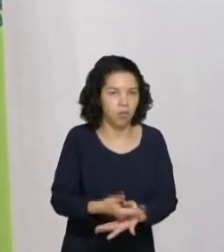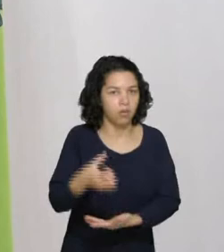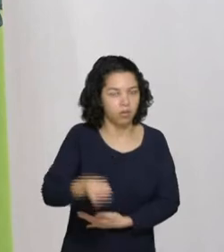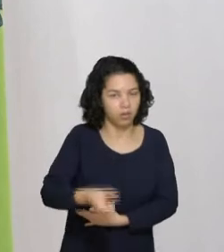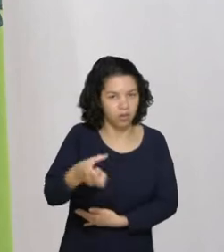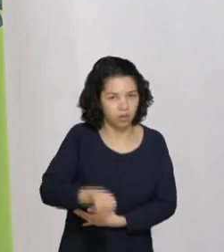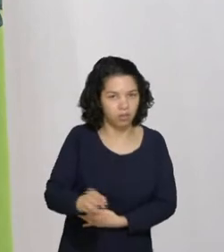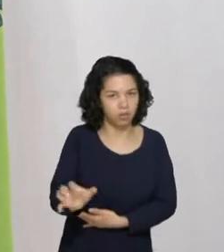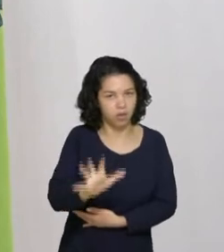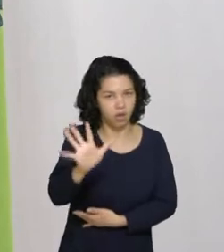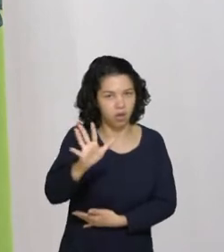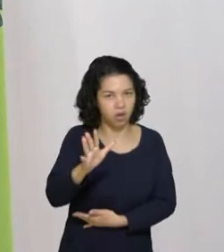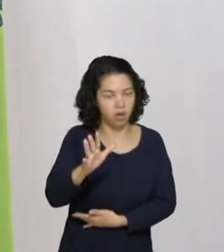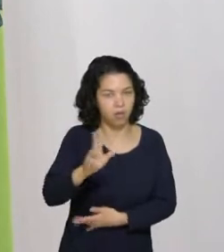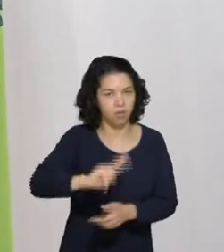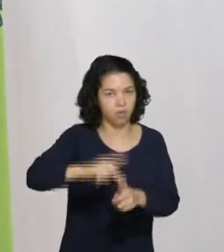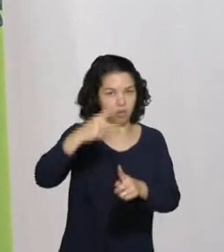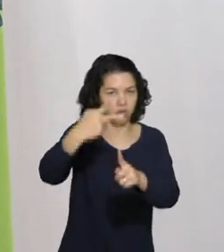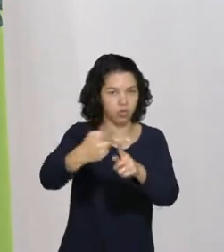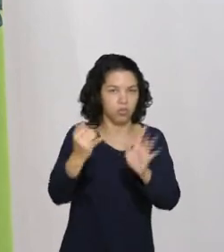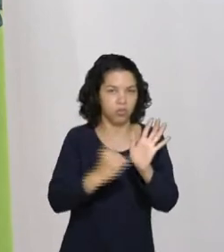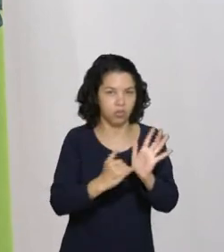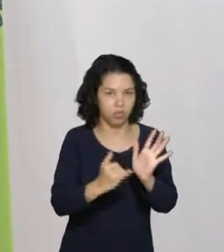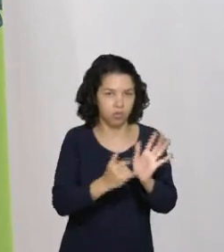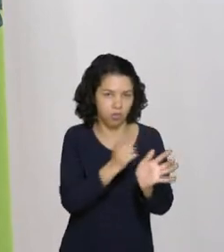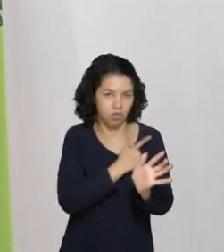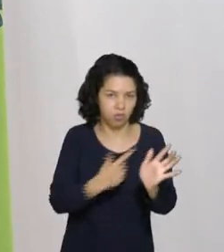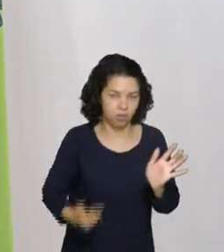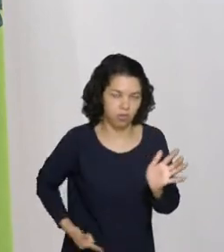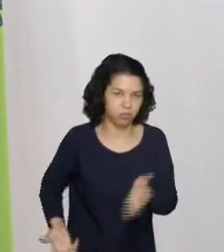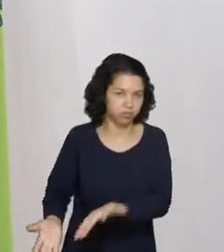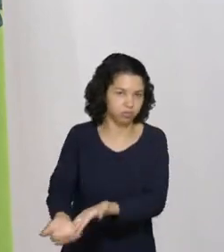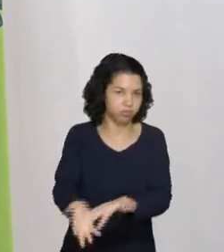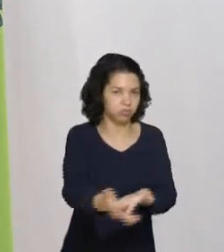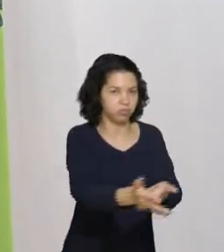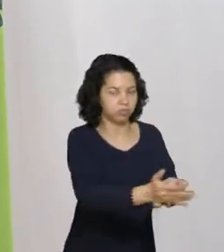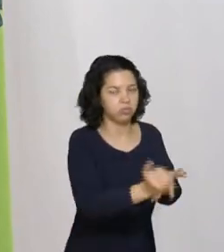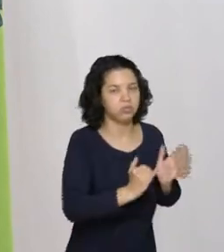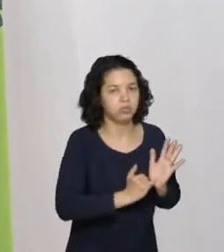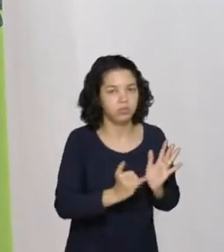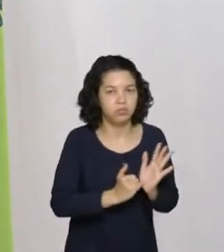paga o dobro do imposto, e o governo pega o dinheiro do imposto e faz política